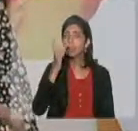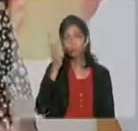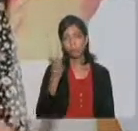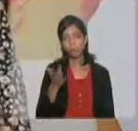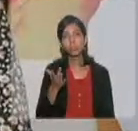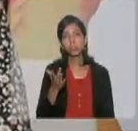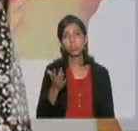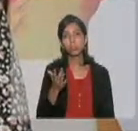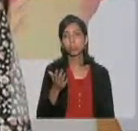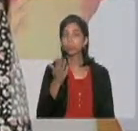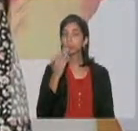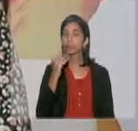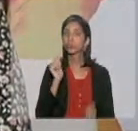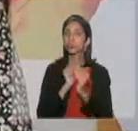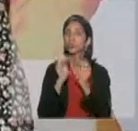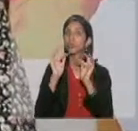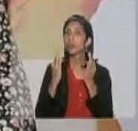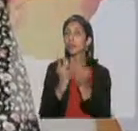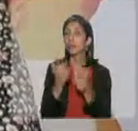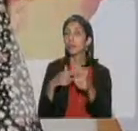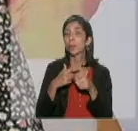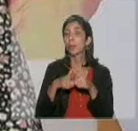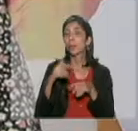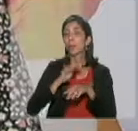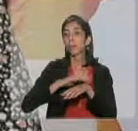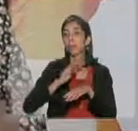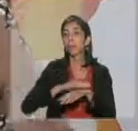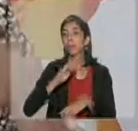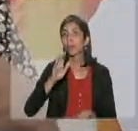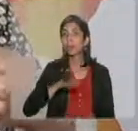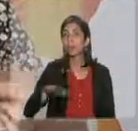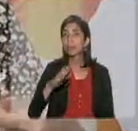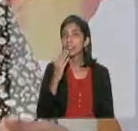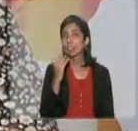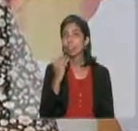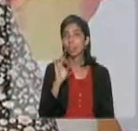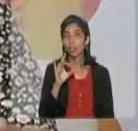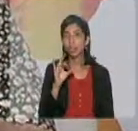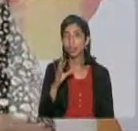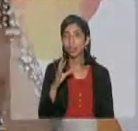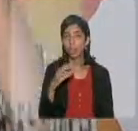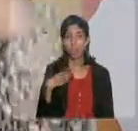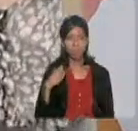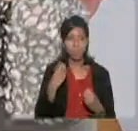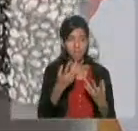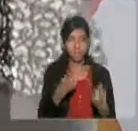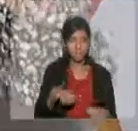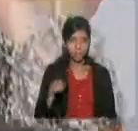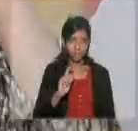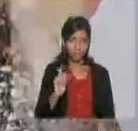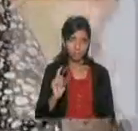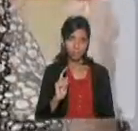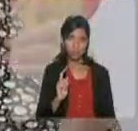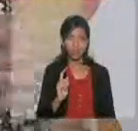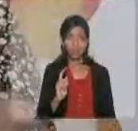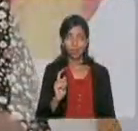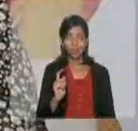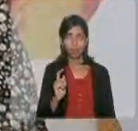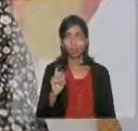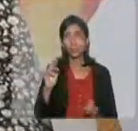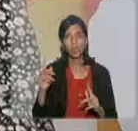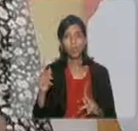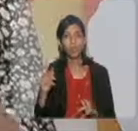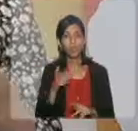mais fácil de fazer as refeições em família, porque a criança come sozinha. Você não precisa oferecer, né? Diferente de quando você faz um método tradicional, que você